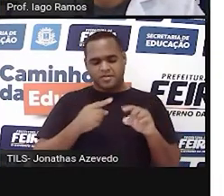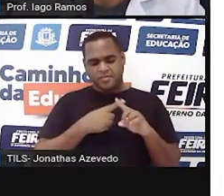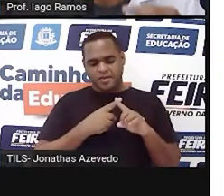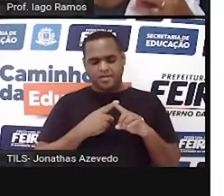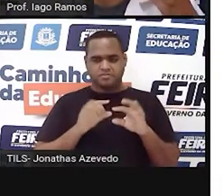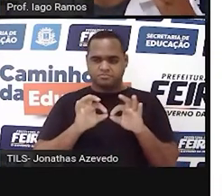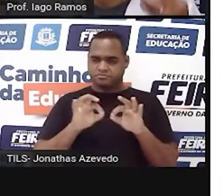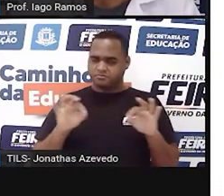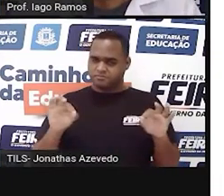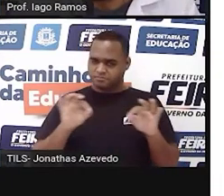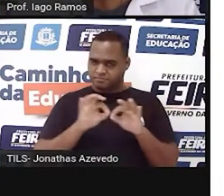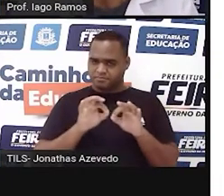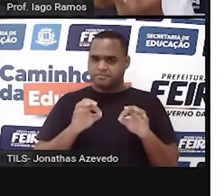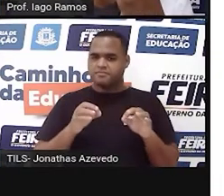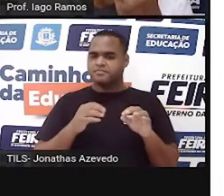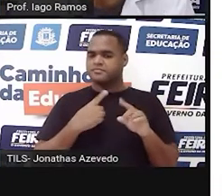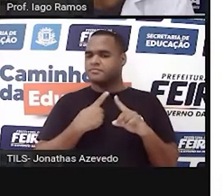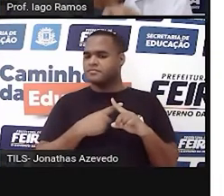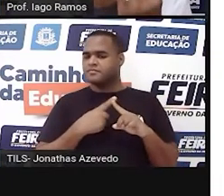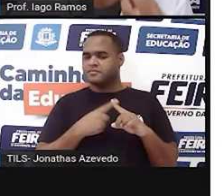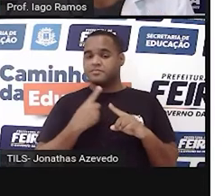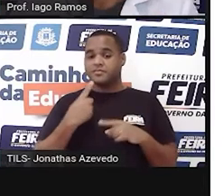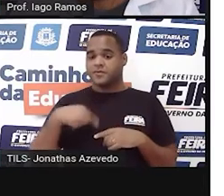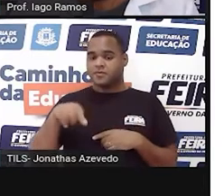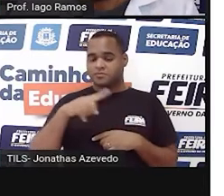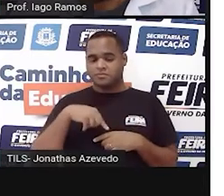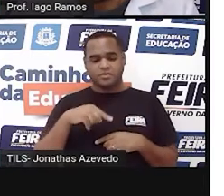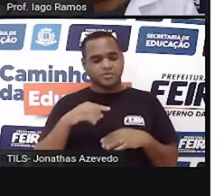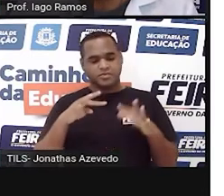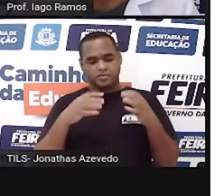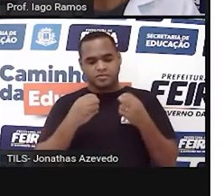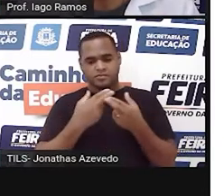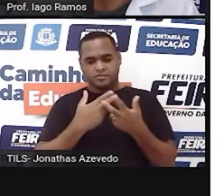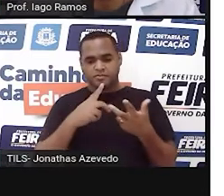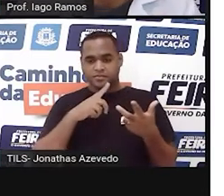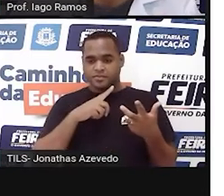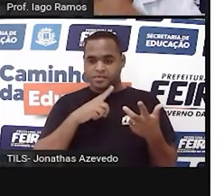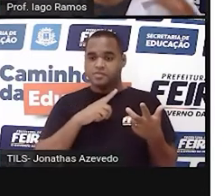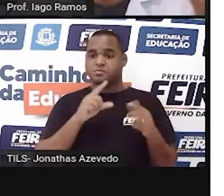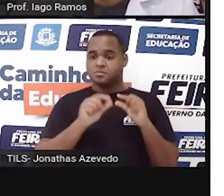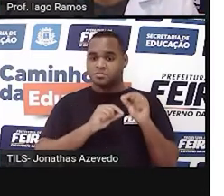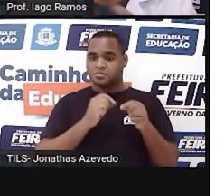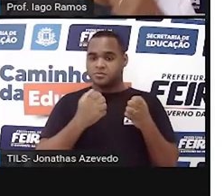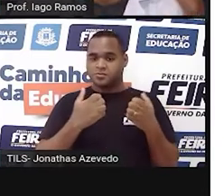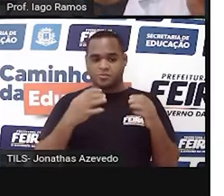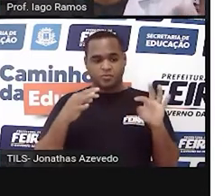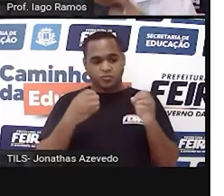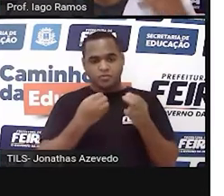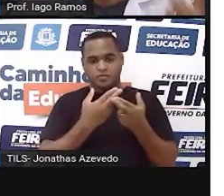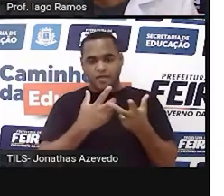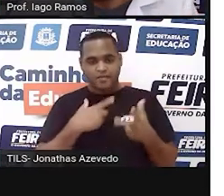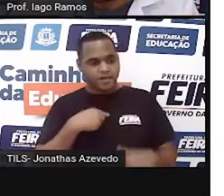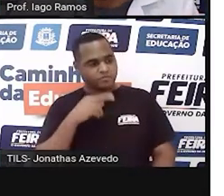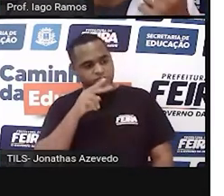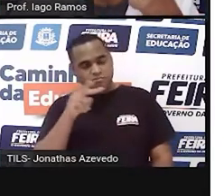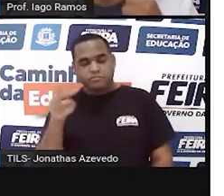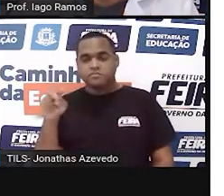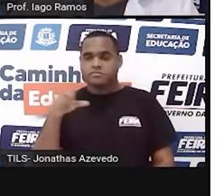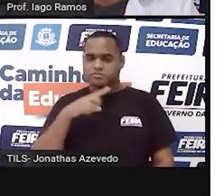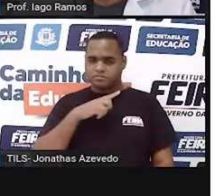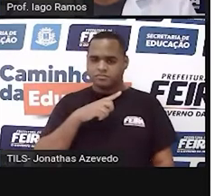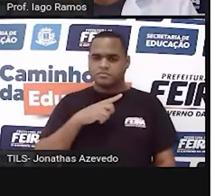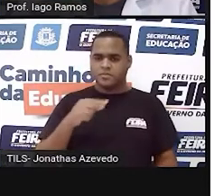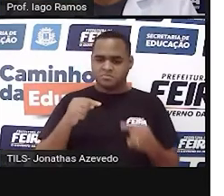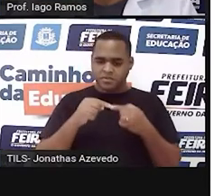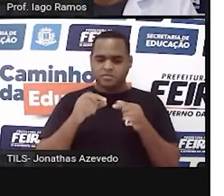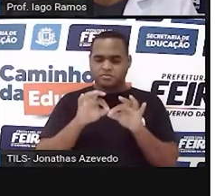medidas? Porque tudo à nossa volta, tudo ao nosso redor, tem